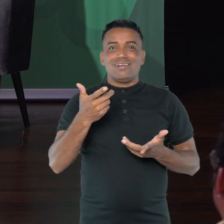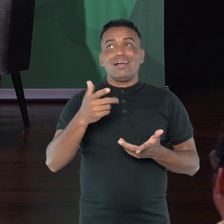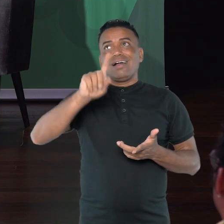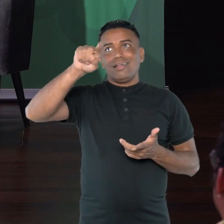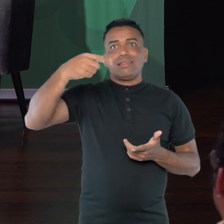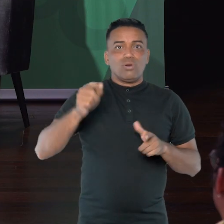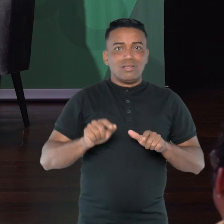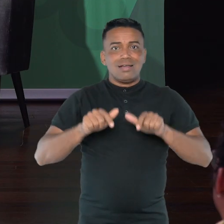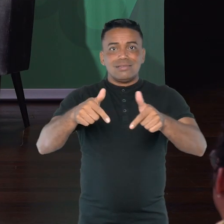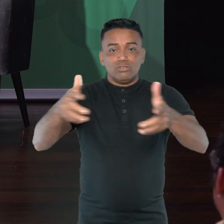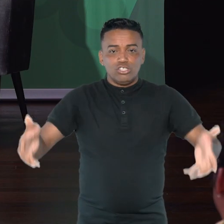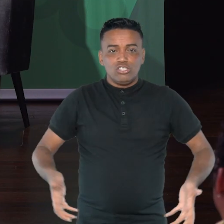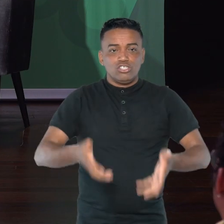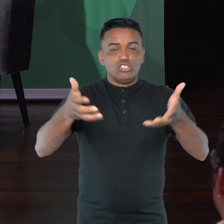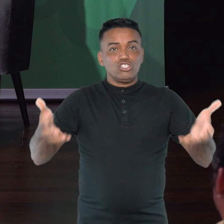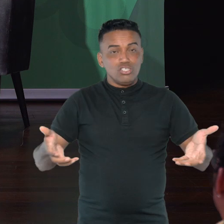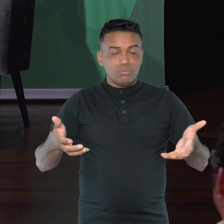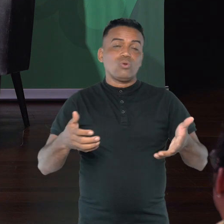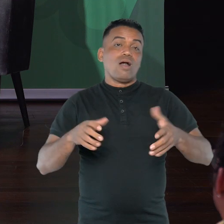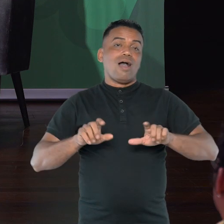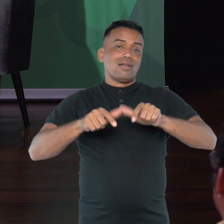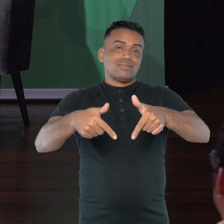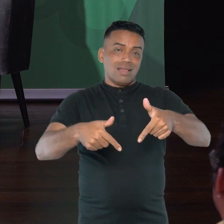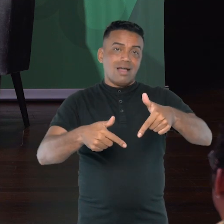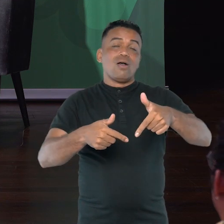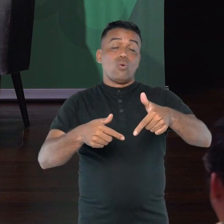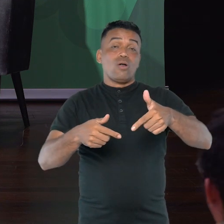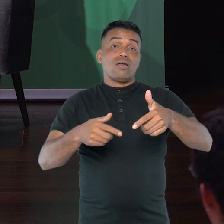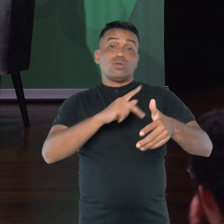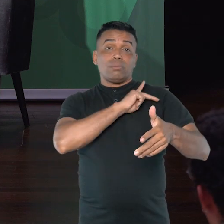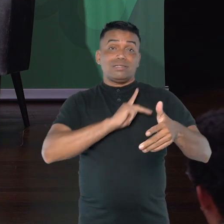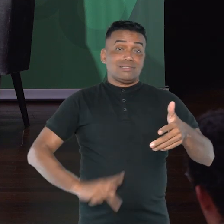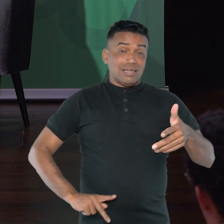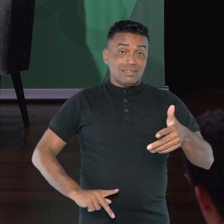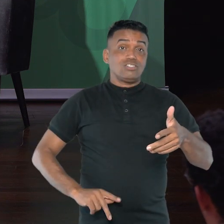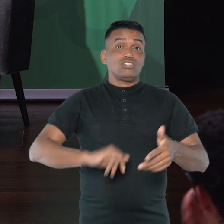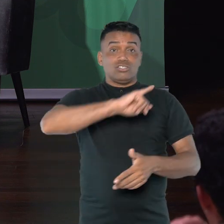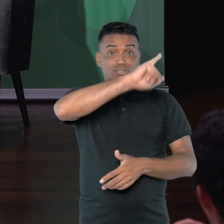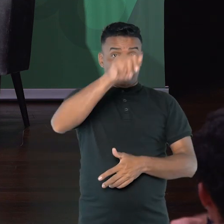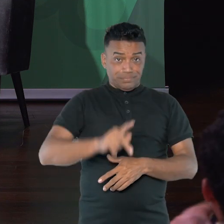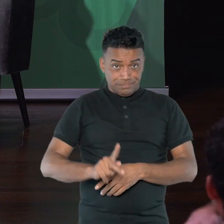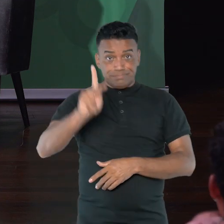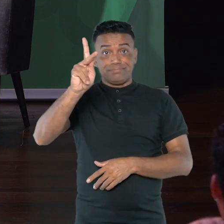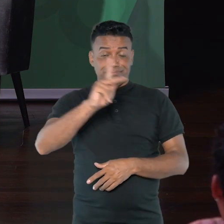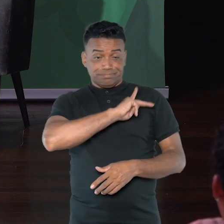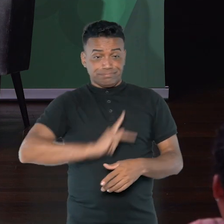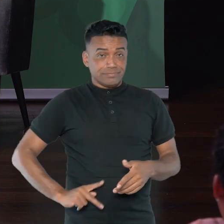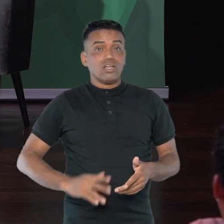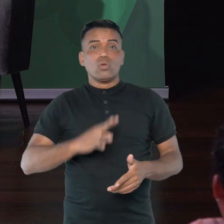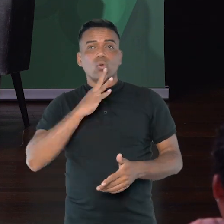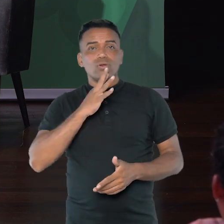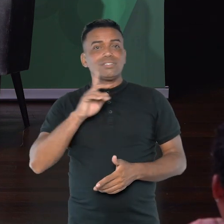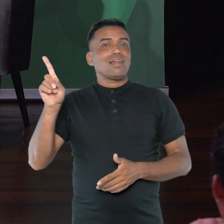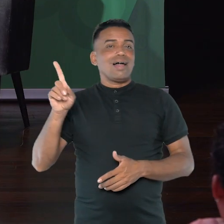mais depois das ações de estímulo à atividade editorial, encomendadas pelo presidente da República, o conterrâneo Juscelino Kubitschek, que eu conhecia das